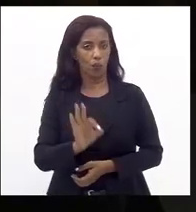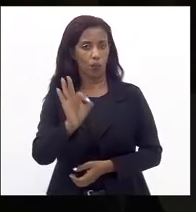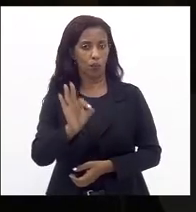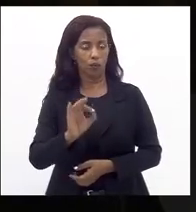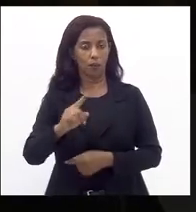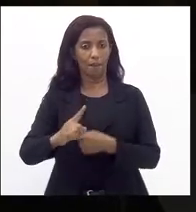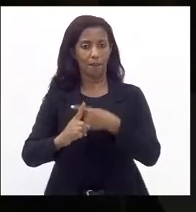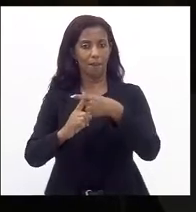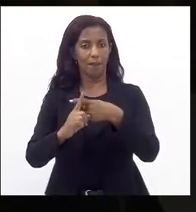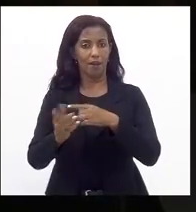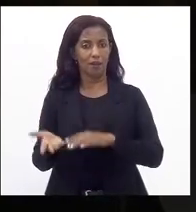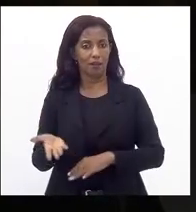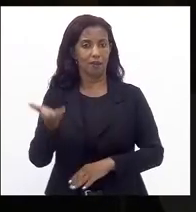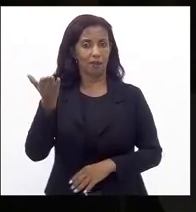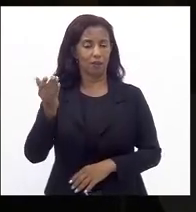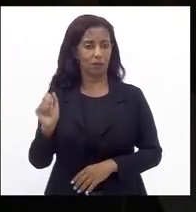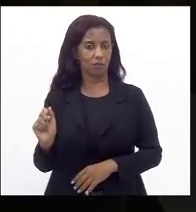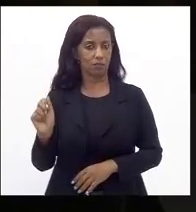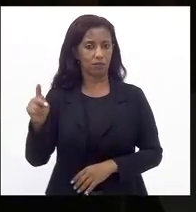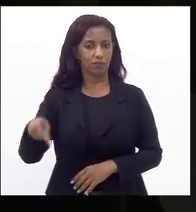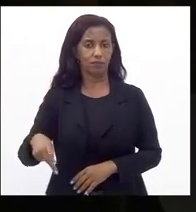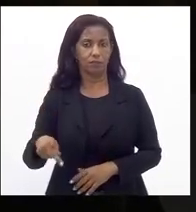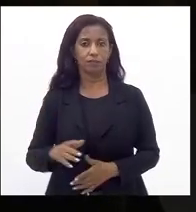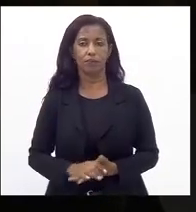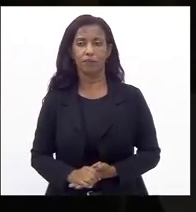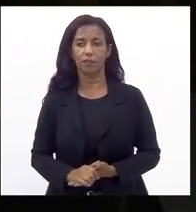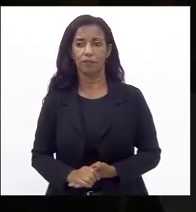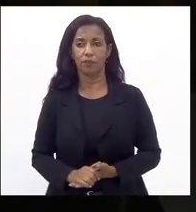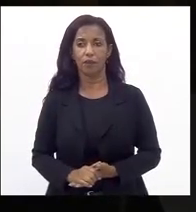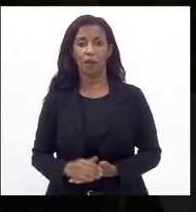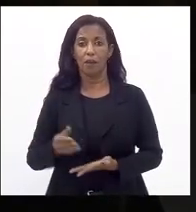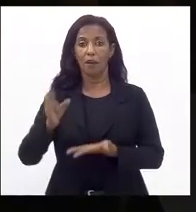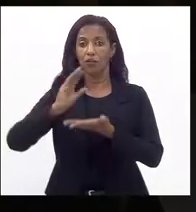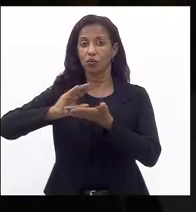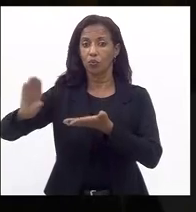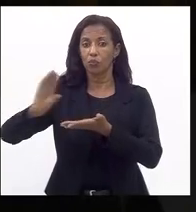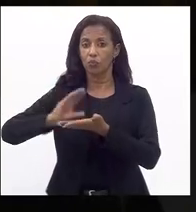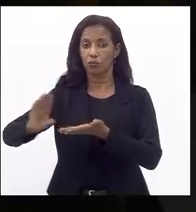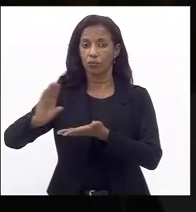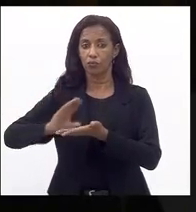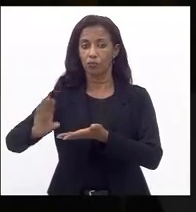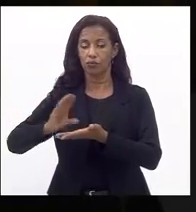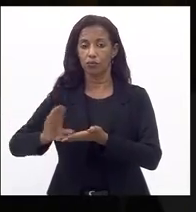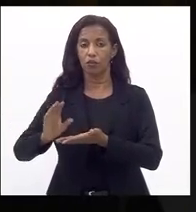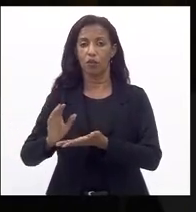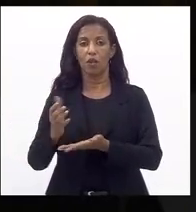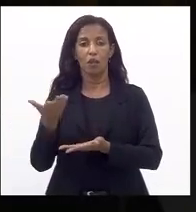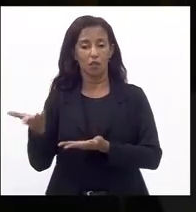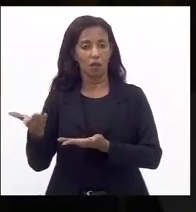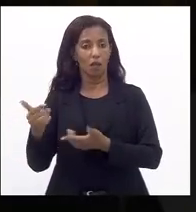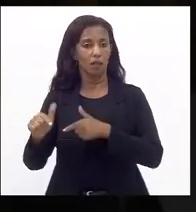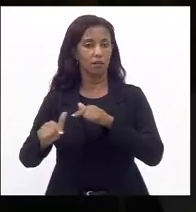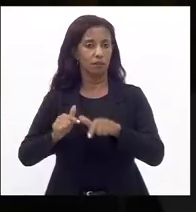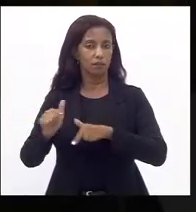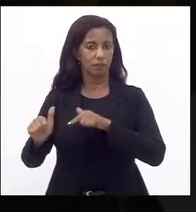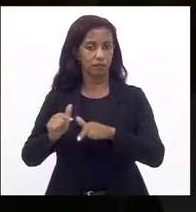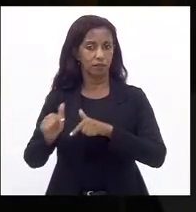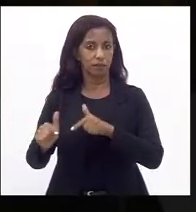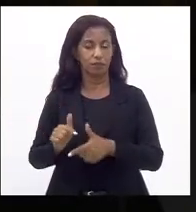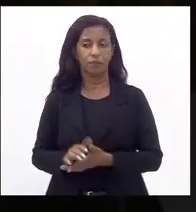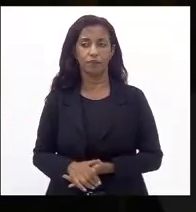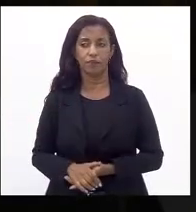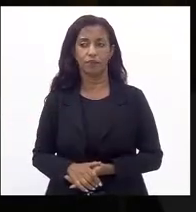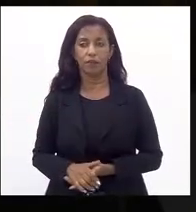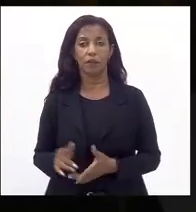mais altas aposentadorias mais altas contribuições dadas por esses servidores